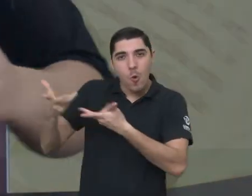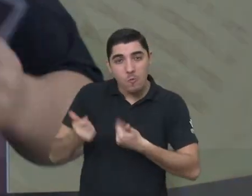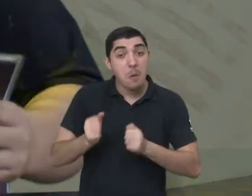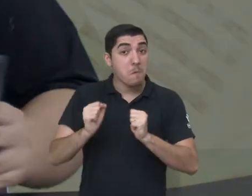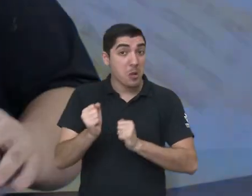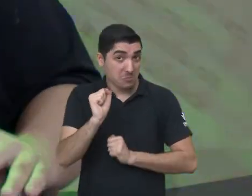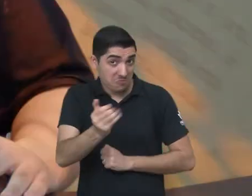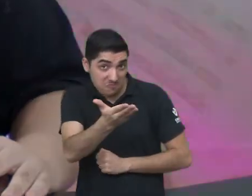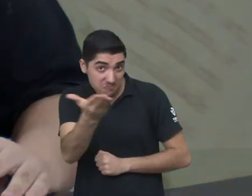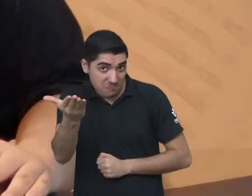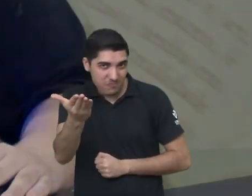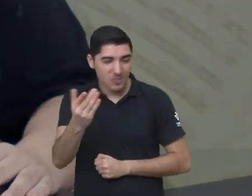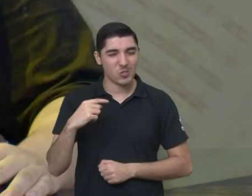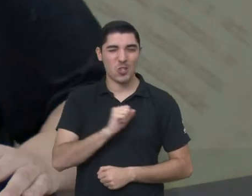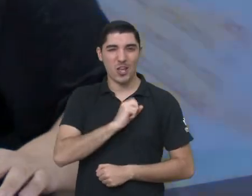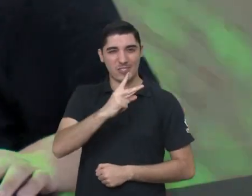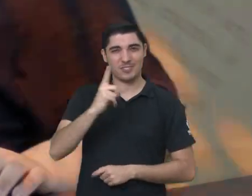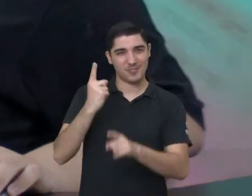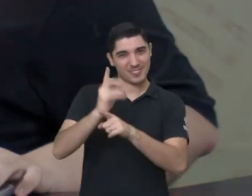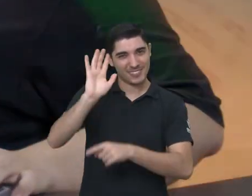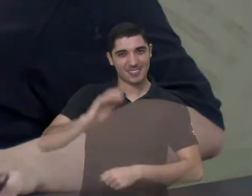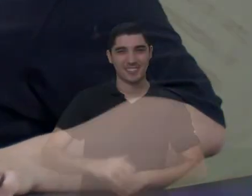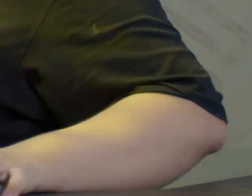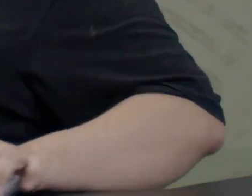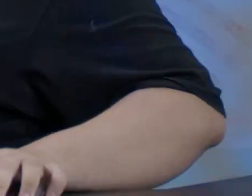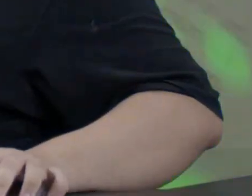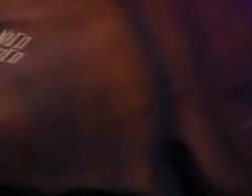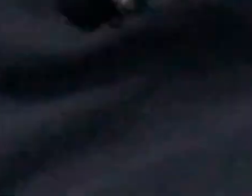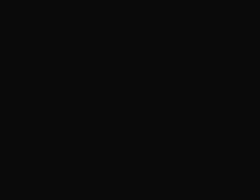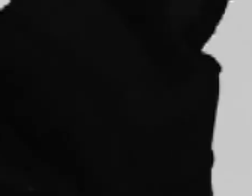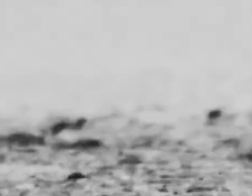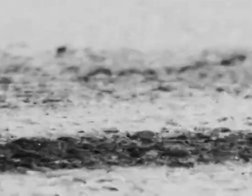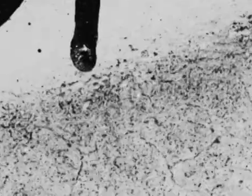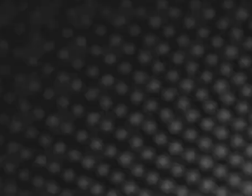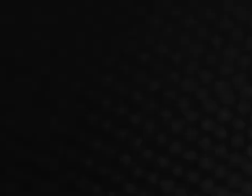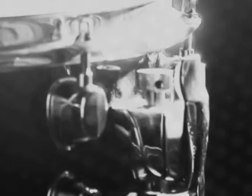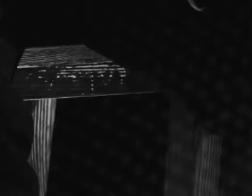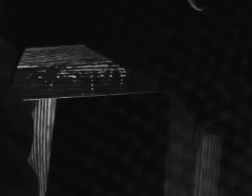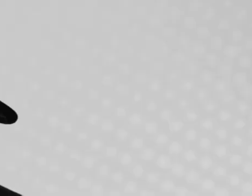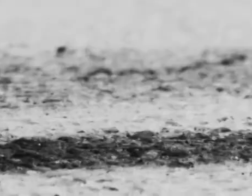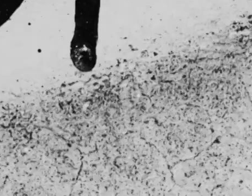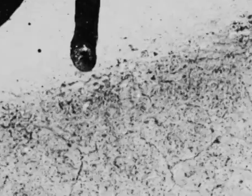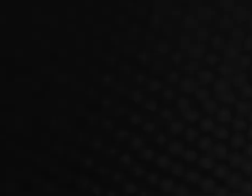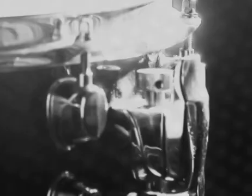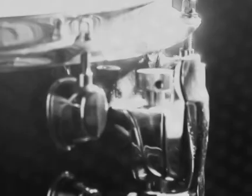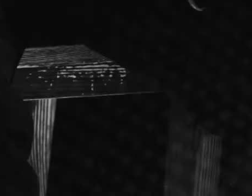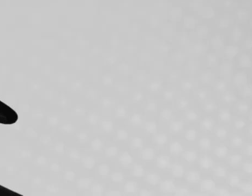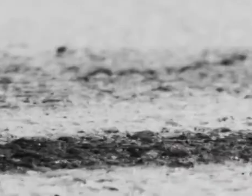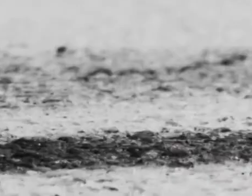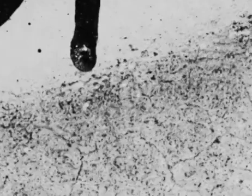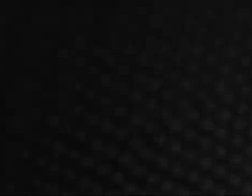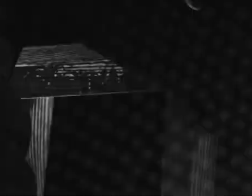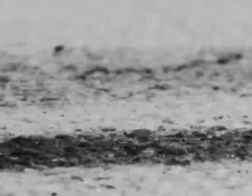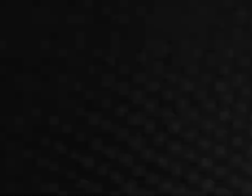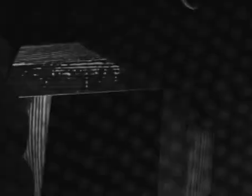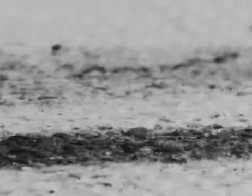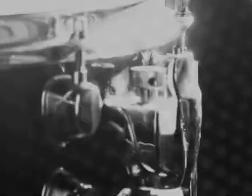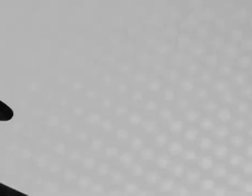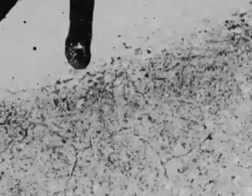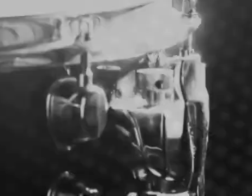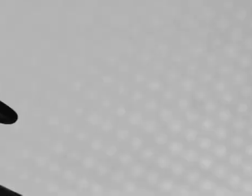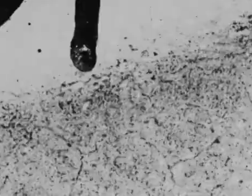Caraca, bicho. Eu falei, sou. Eu falei, te conheci pela voz. Não sei quem é a pessoa, tal, ficamos Nunca viu conversando na ali. vida, só ouviu a voz e reconheceu.